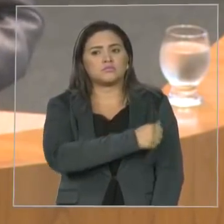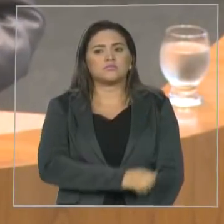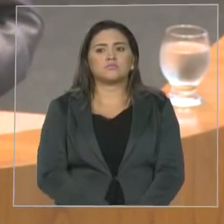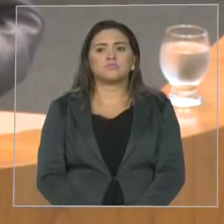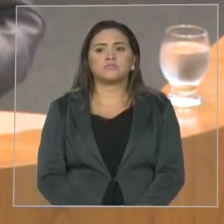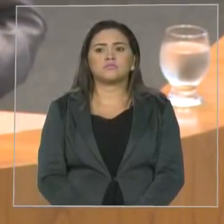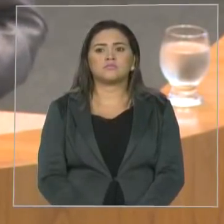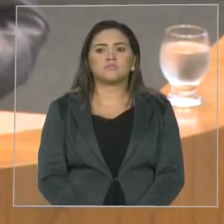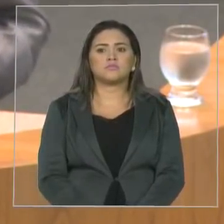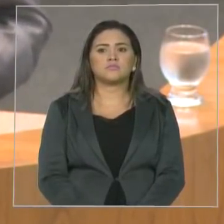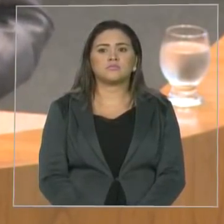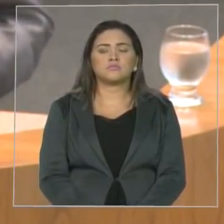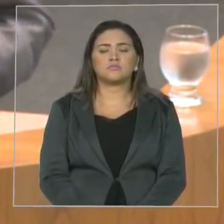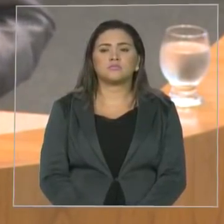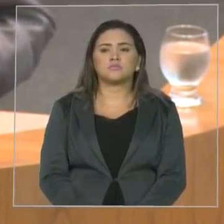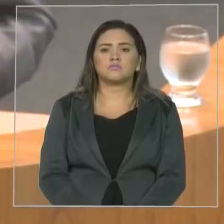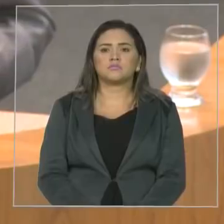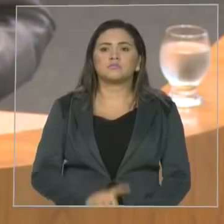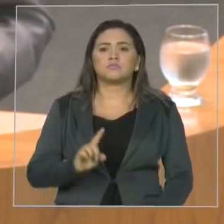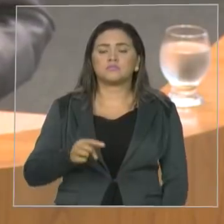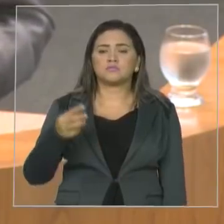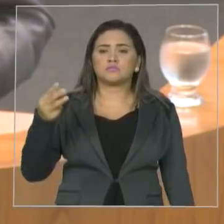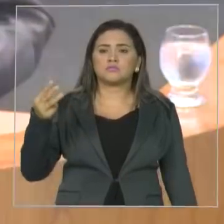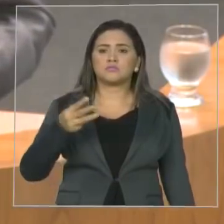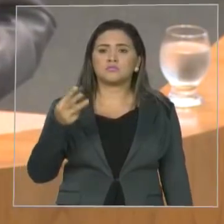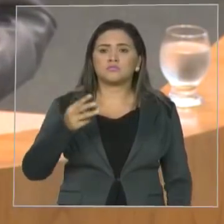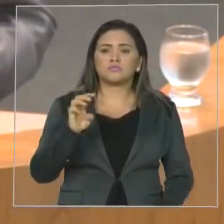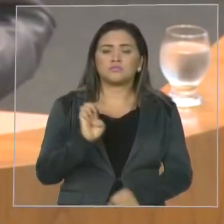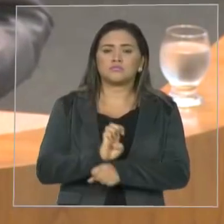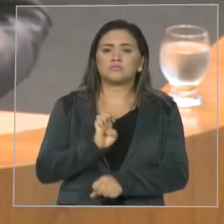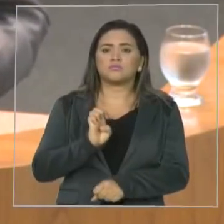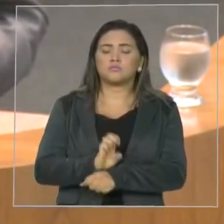Foi a primeira decisão, nesse sentido,